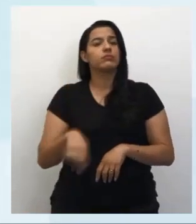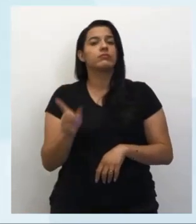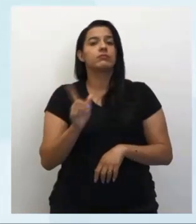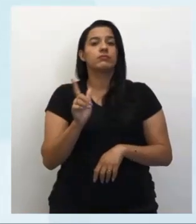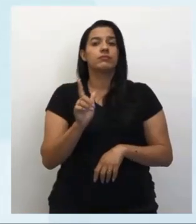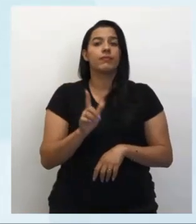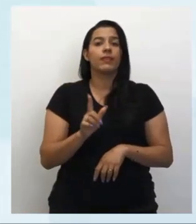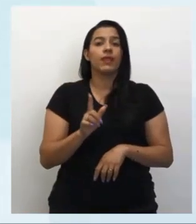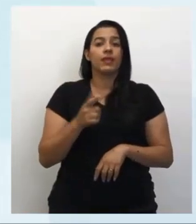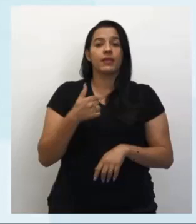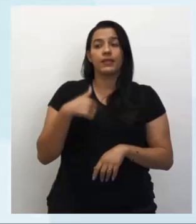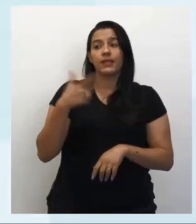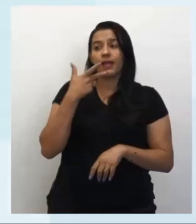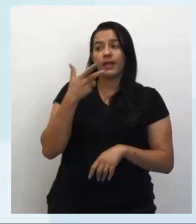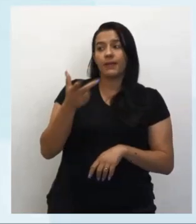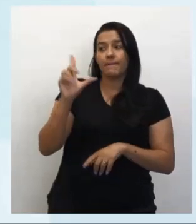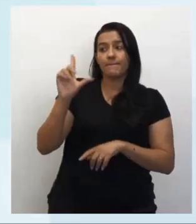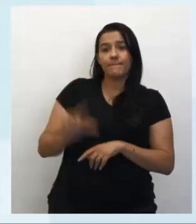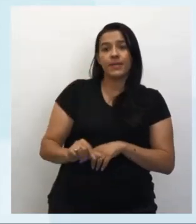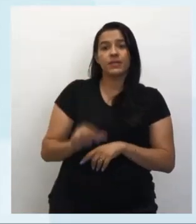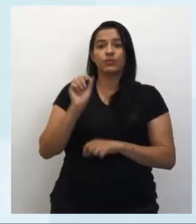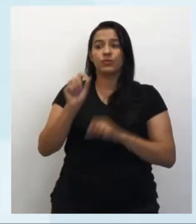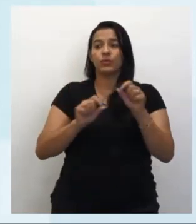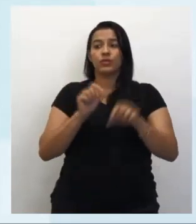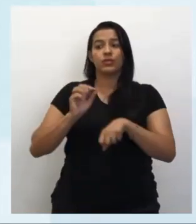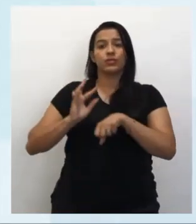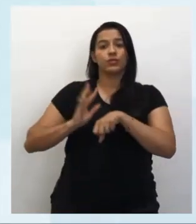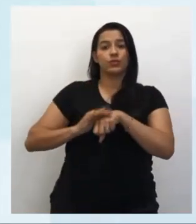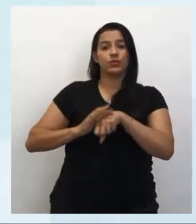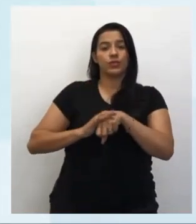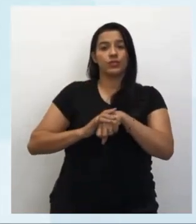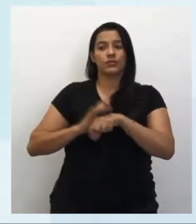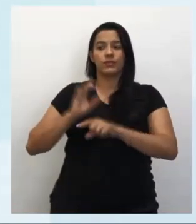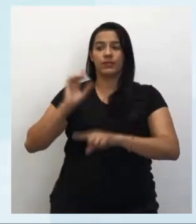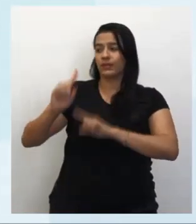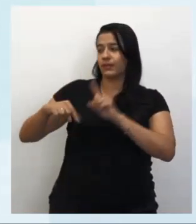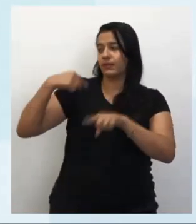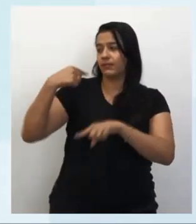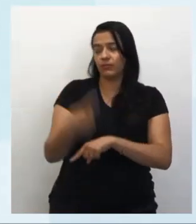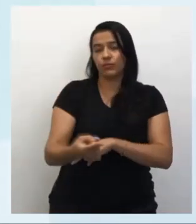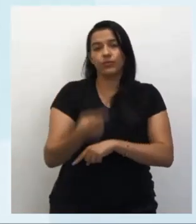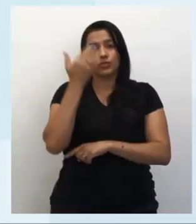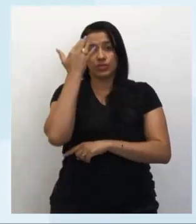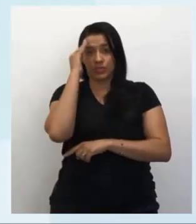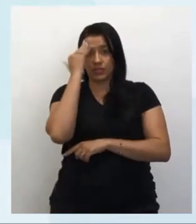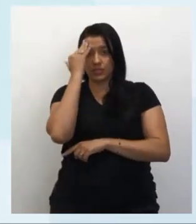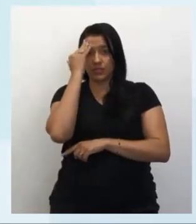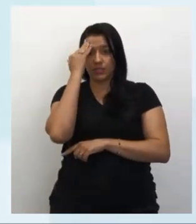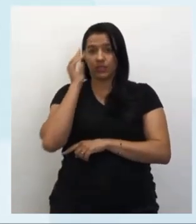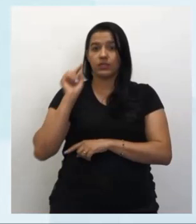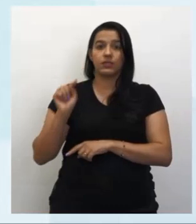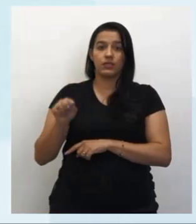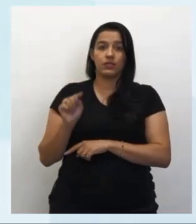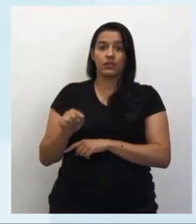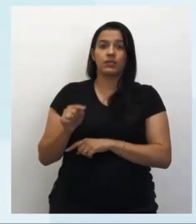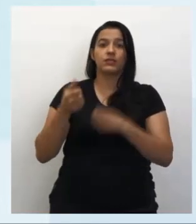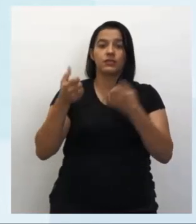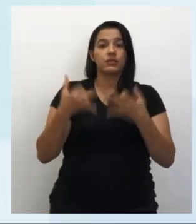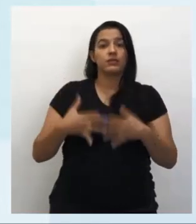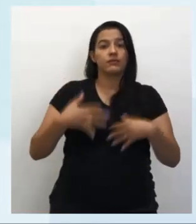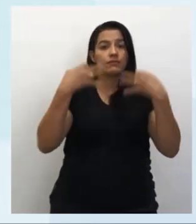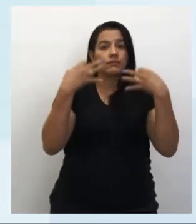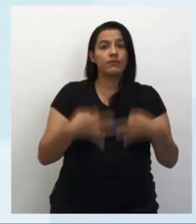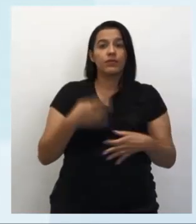tinha medo de gente sã, né? Menos ainda de doentes. E depois de entender-me com o vigário, que me confirmou as